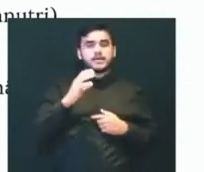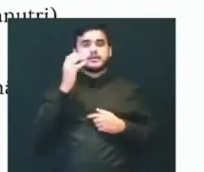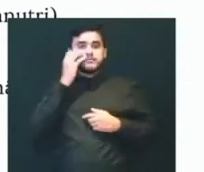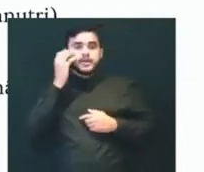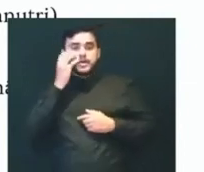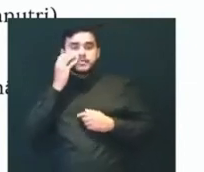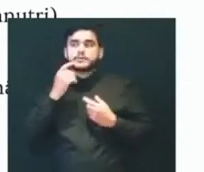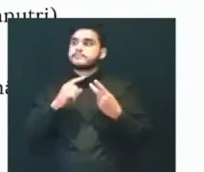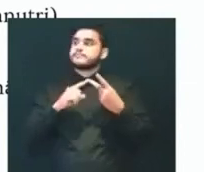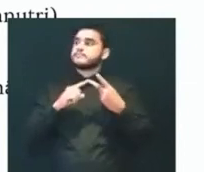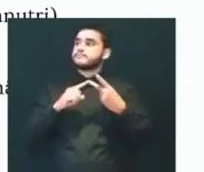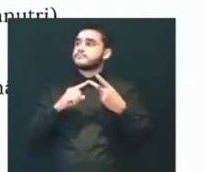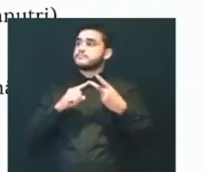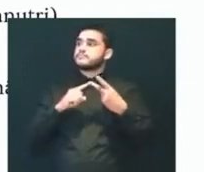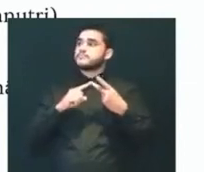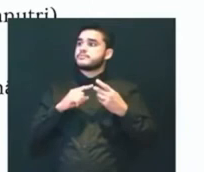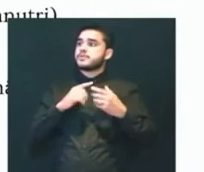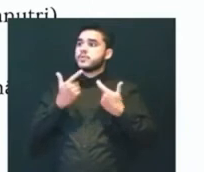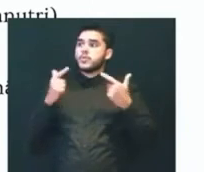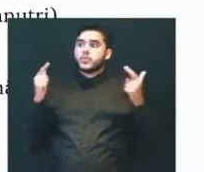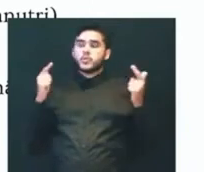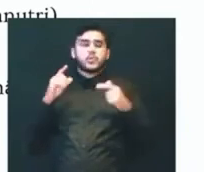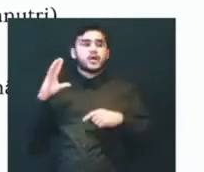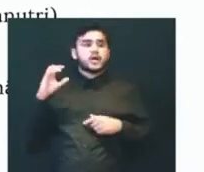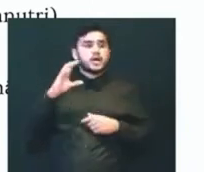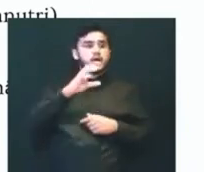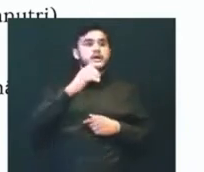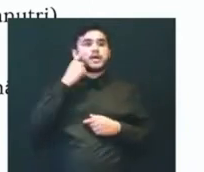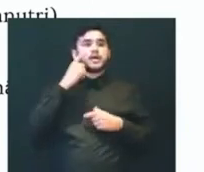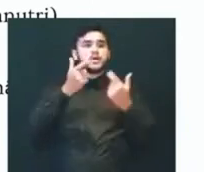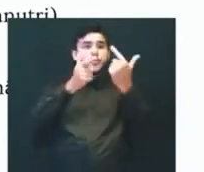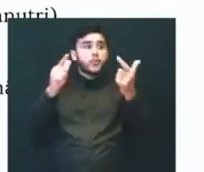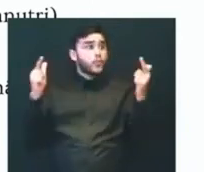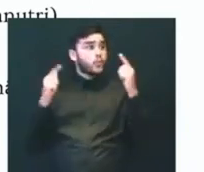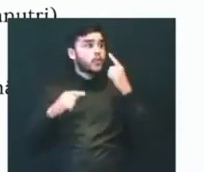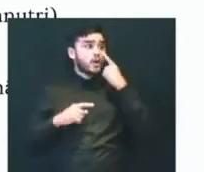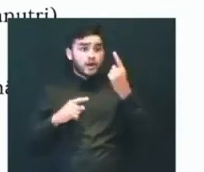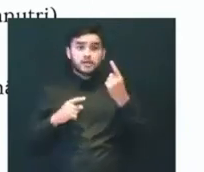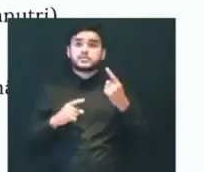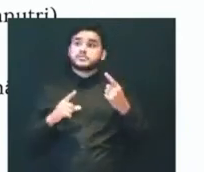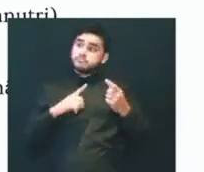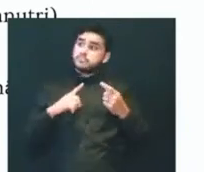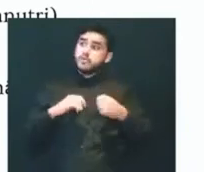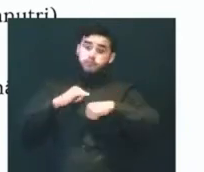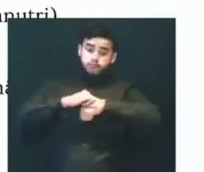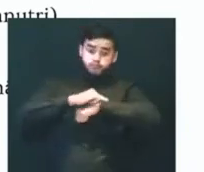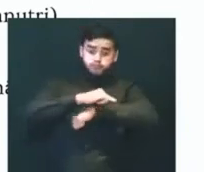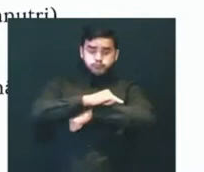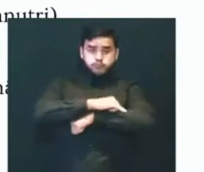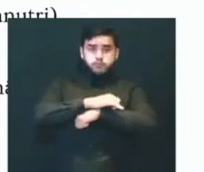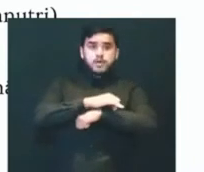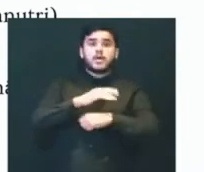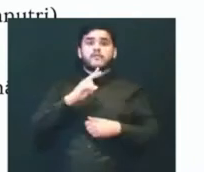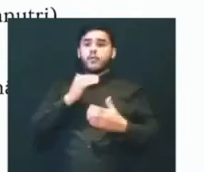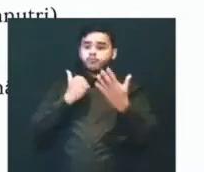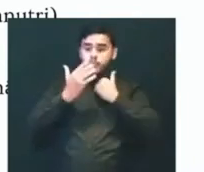mama, então, mieloma, pode ser que o paciente ele tenha um sobrepeso, uma obesidade, mas, às vezes, até